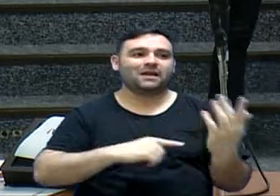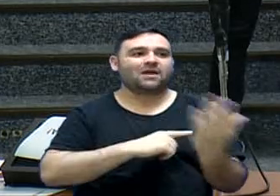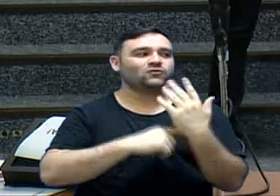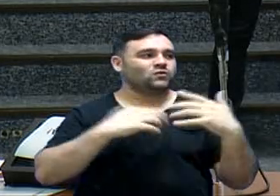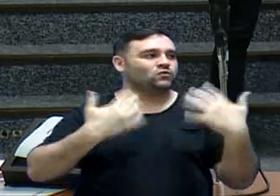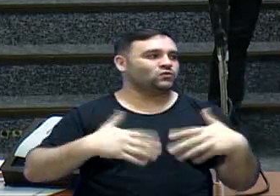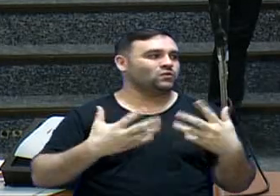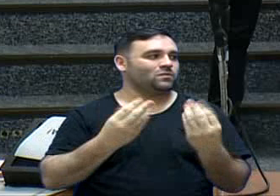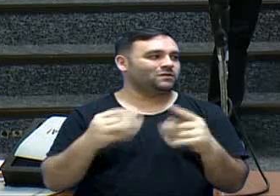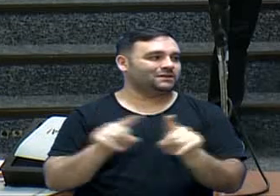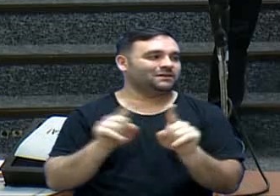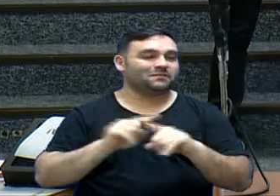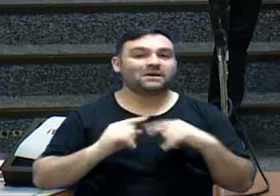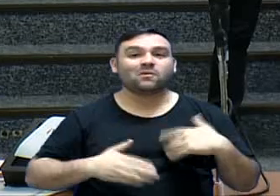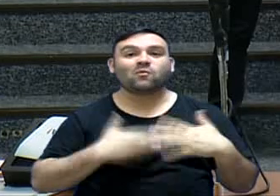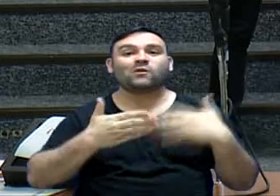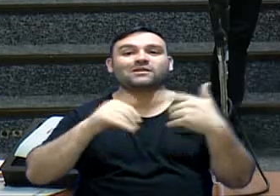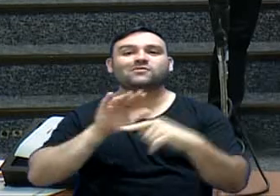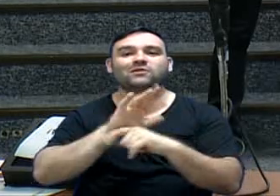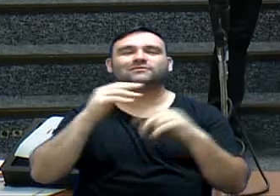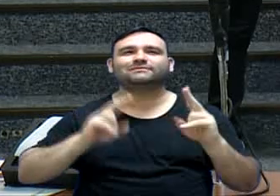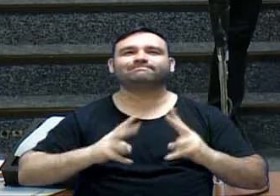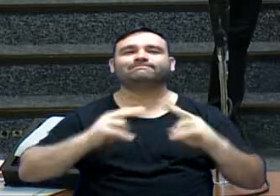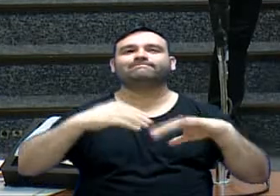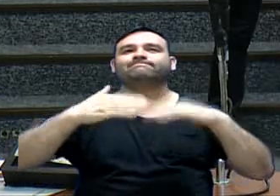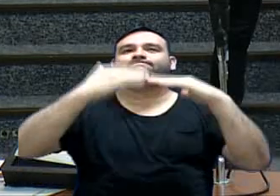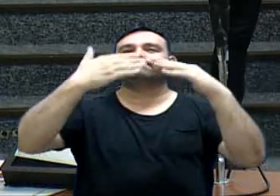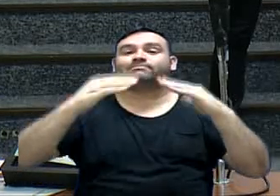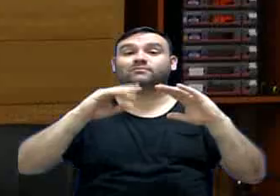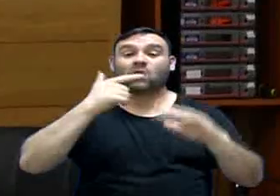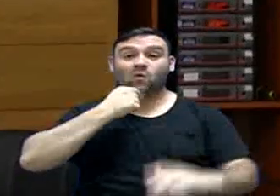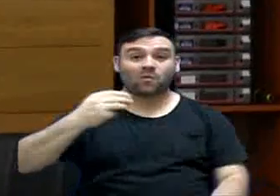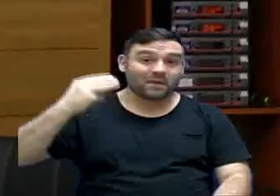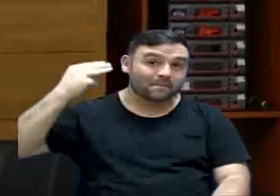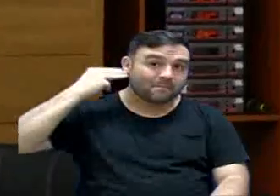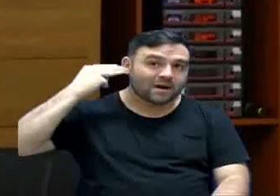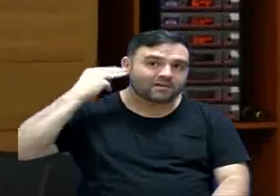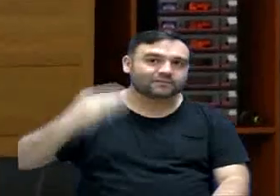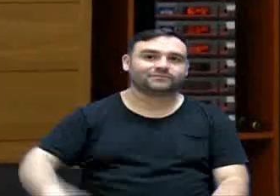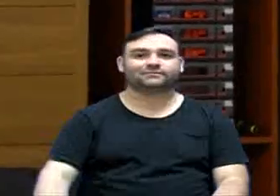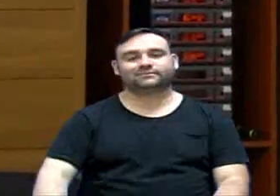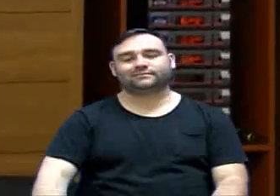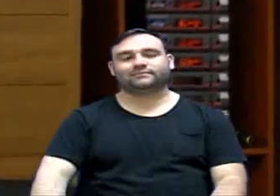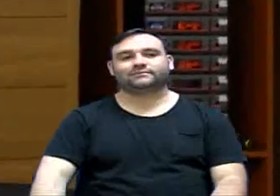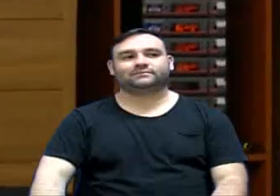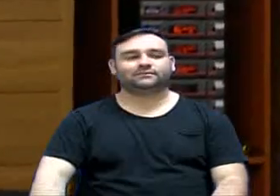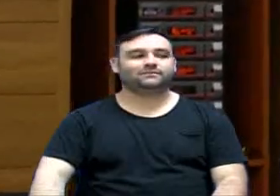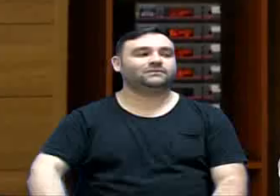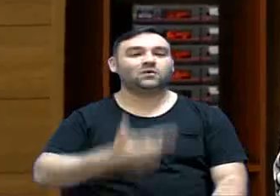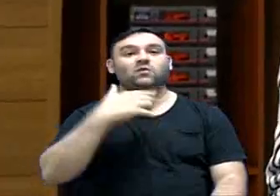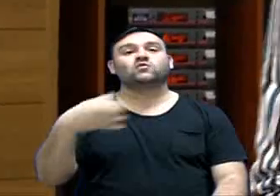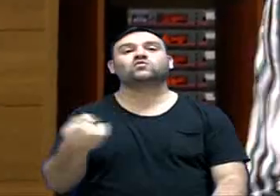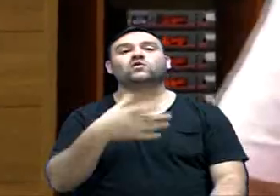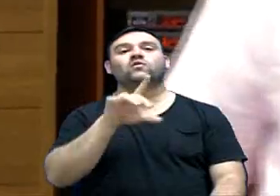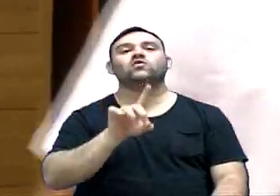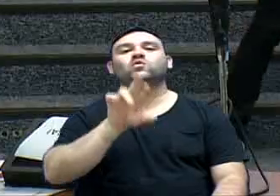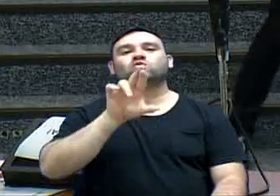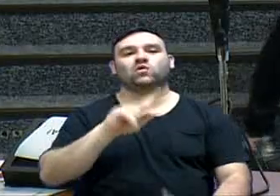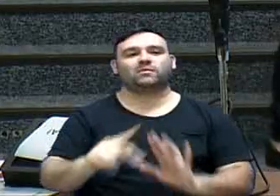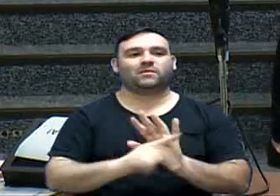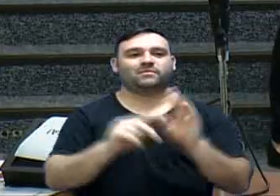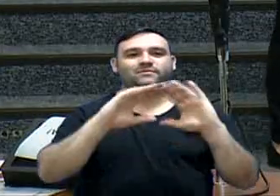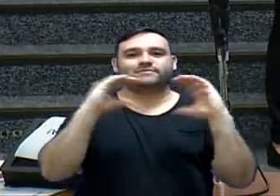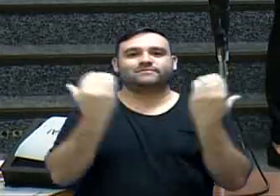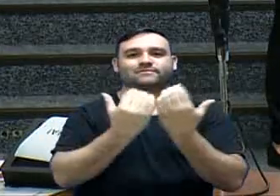ajudado num processo de construção intenso, Paulo Antônio de Souza Marques, nosso novo doutor aqui do